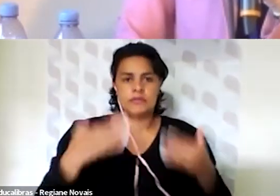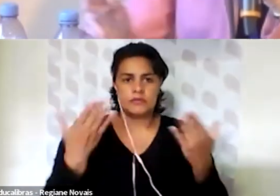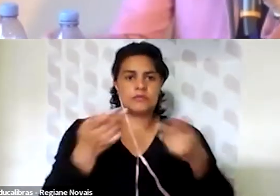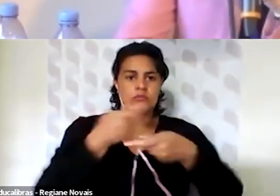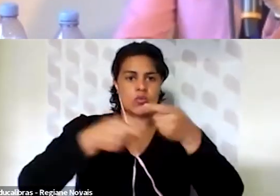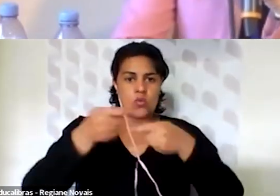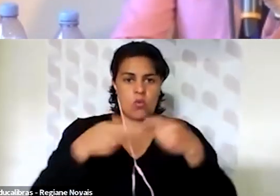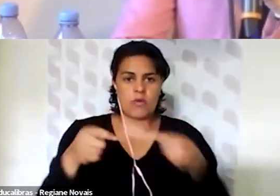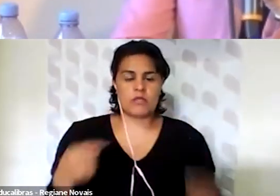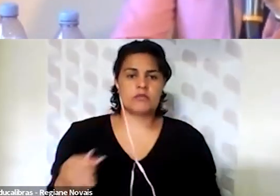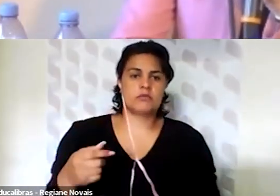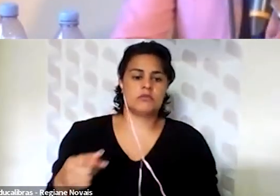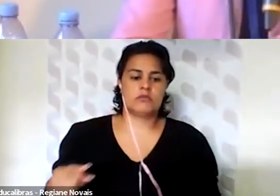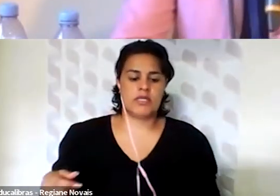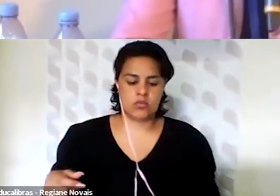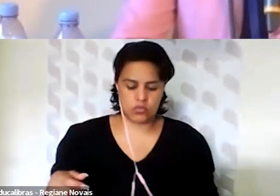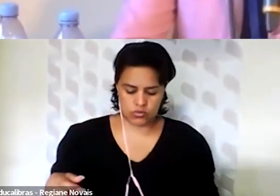sendo